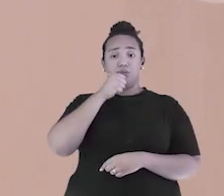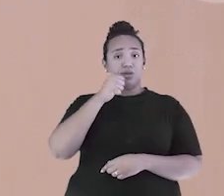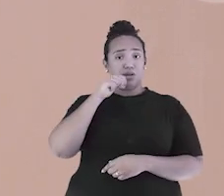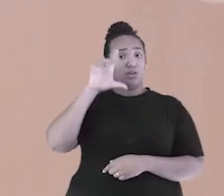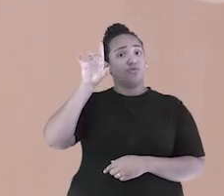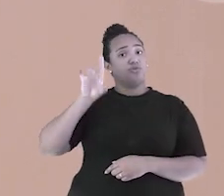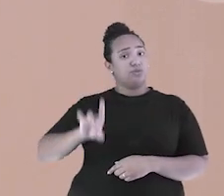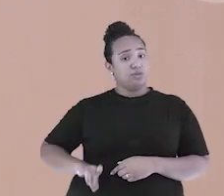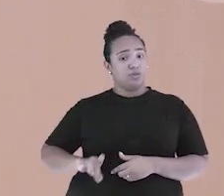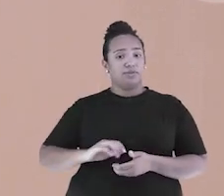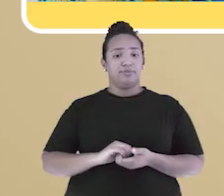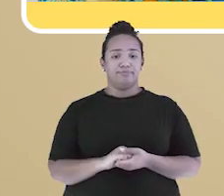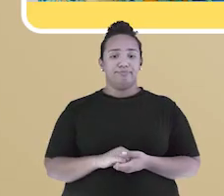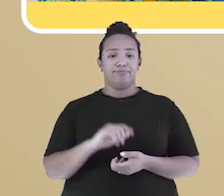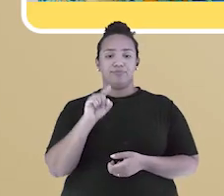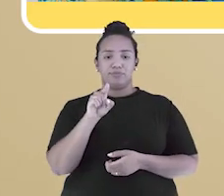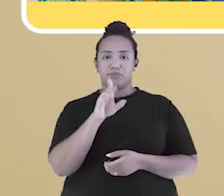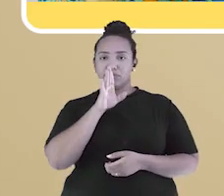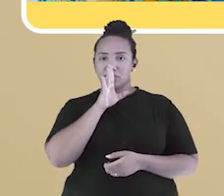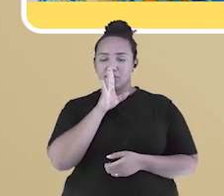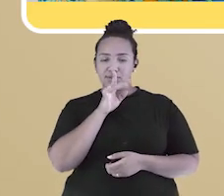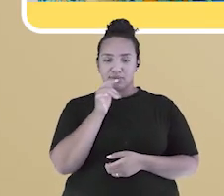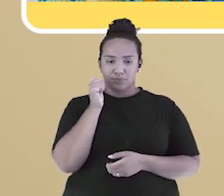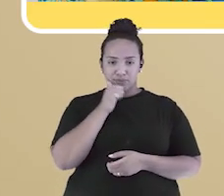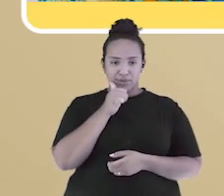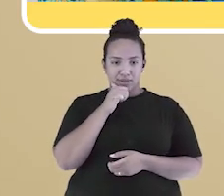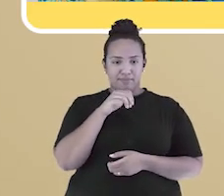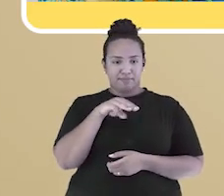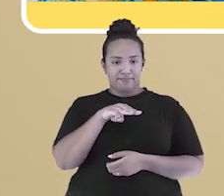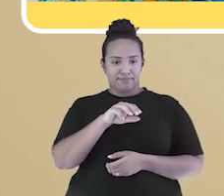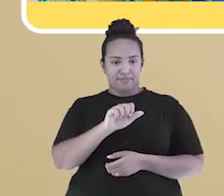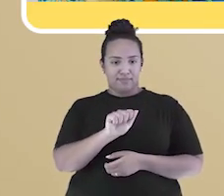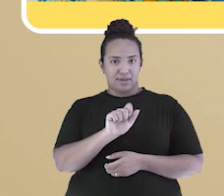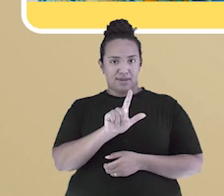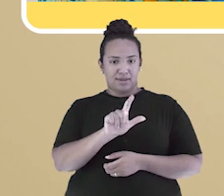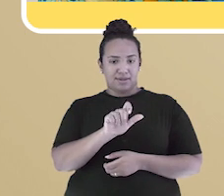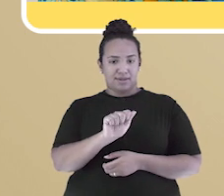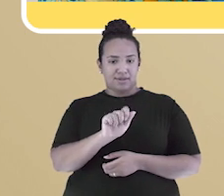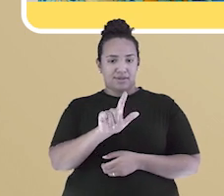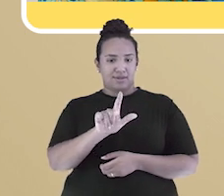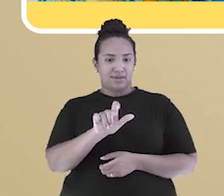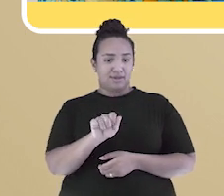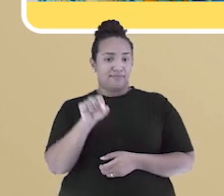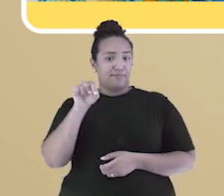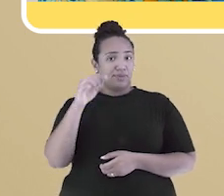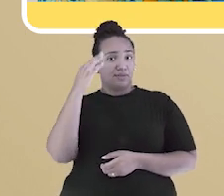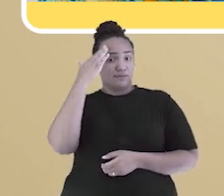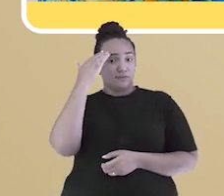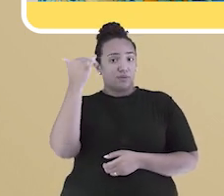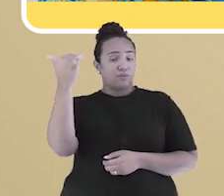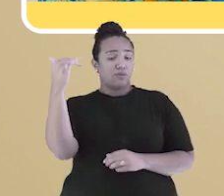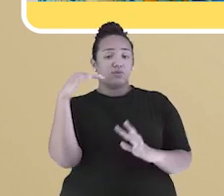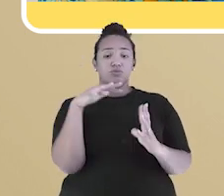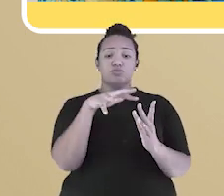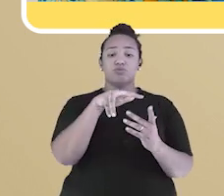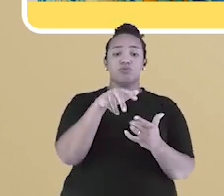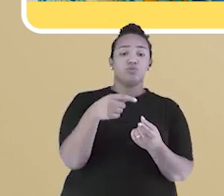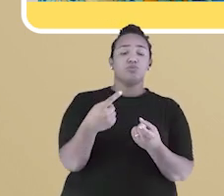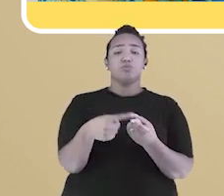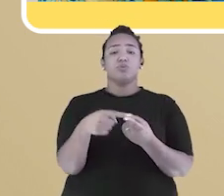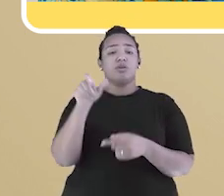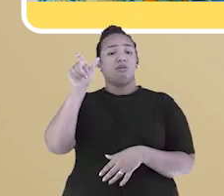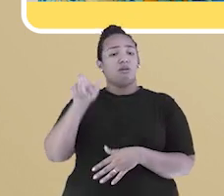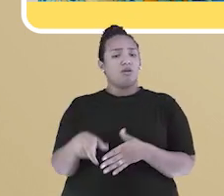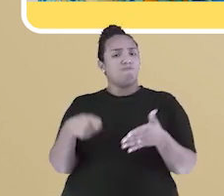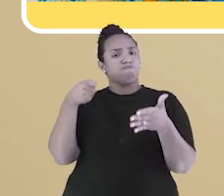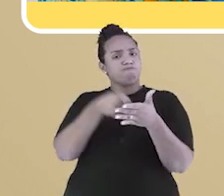ouviu falar da Malala? A ativista paquistanesa ficou conhecida por todo o mundo devido sua forte resistência